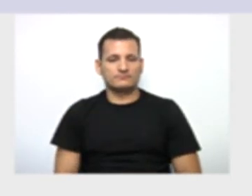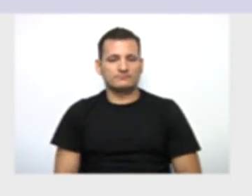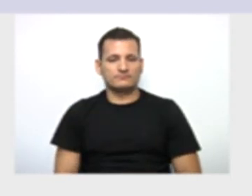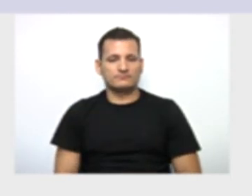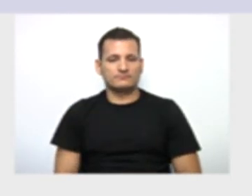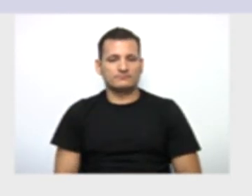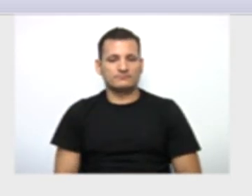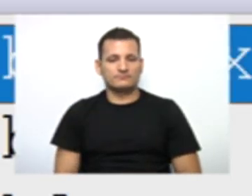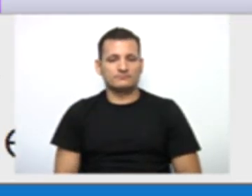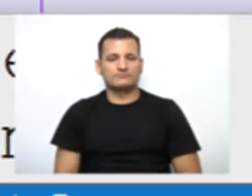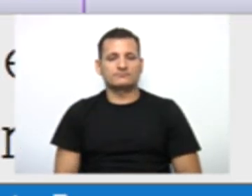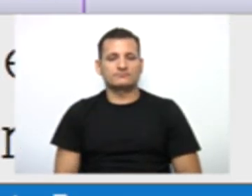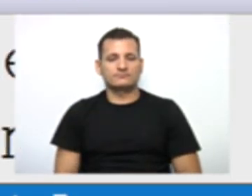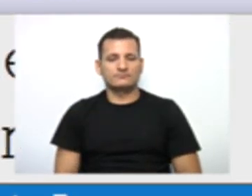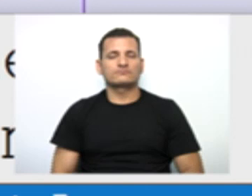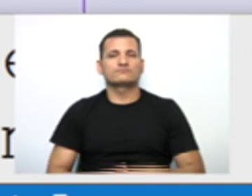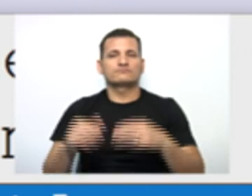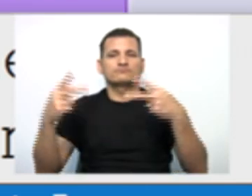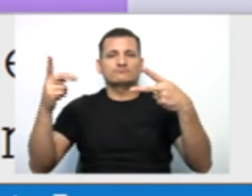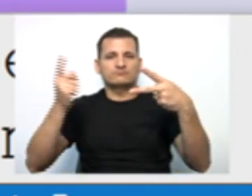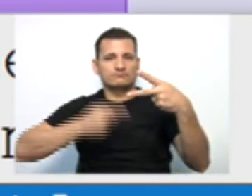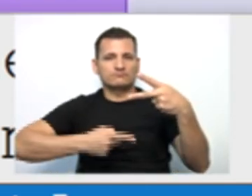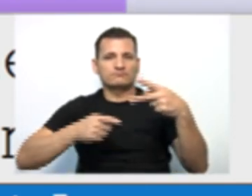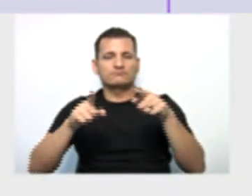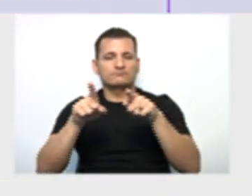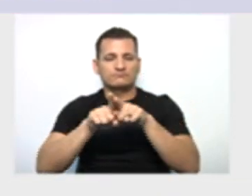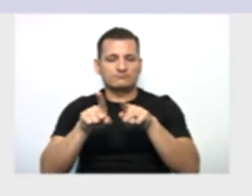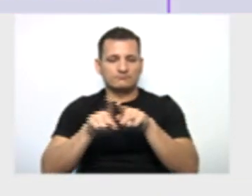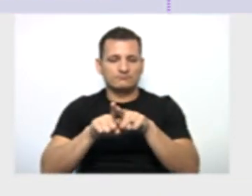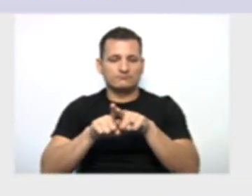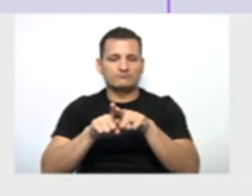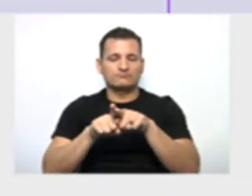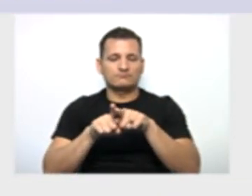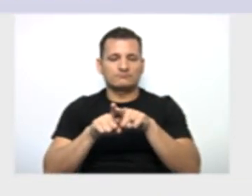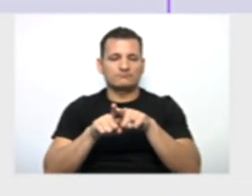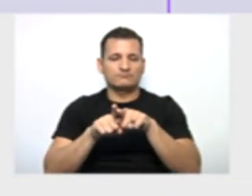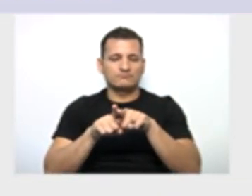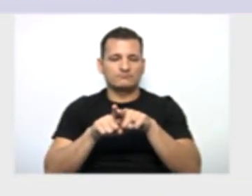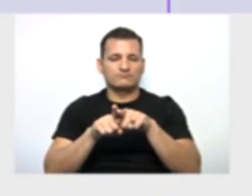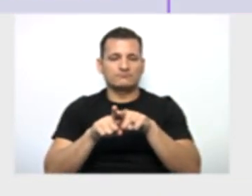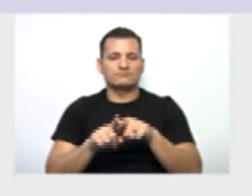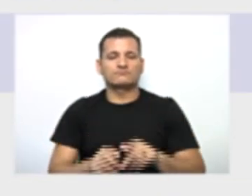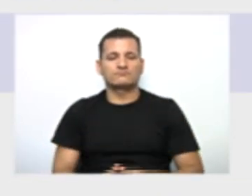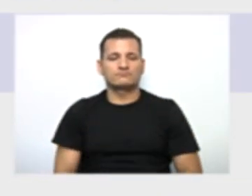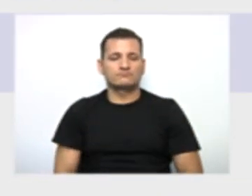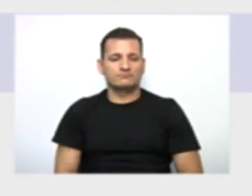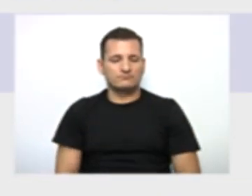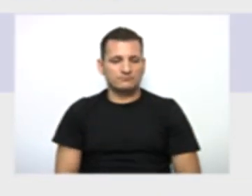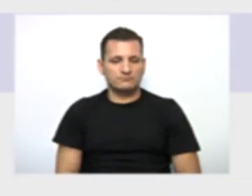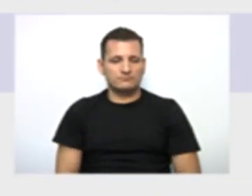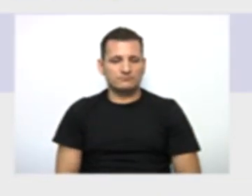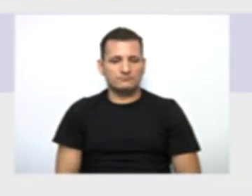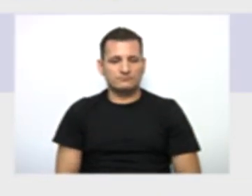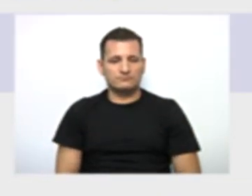tem fechamento. Então, barra title. Fechei a meu title.